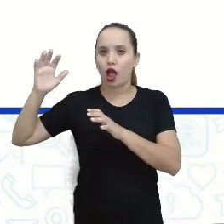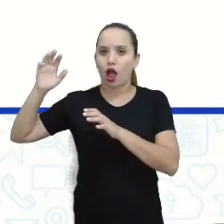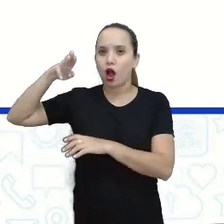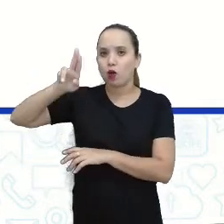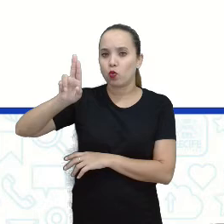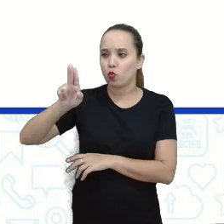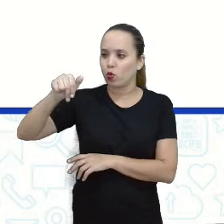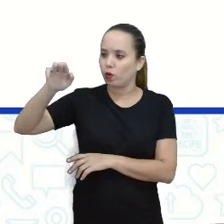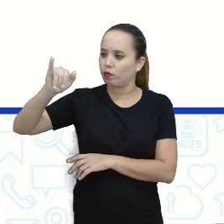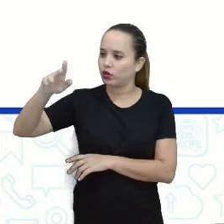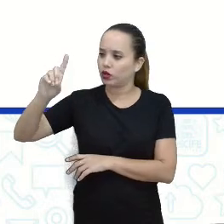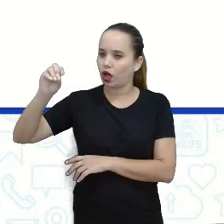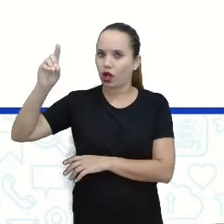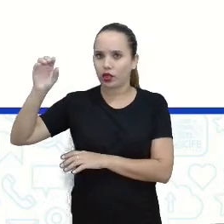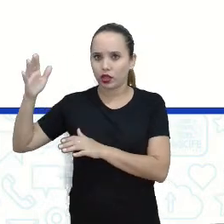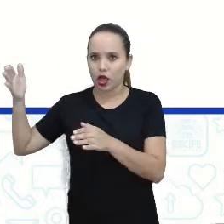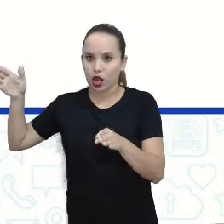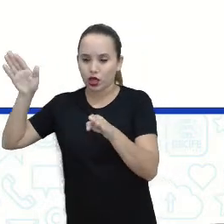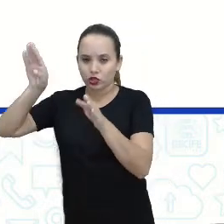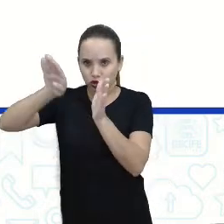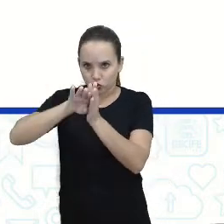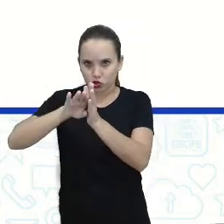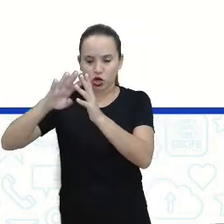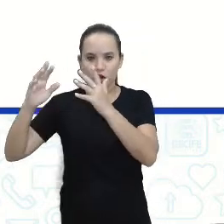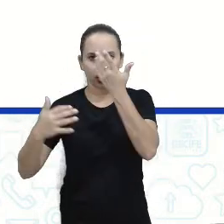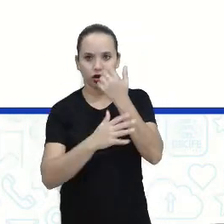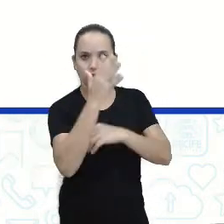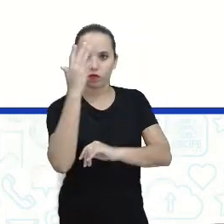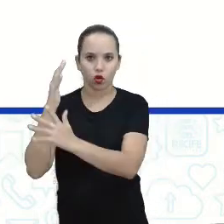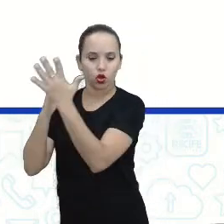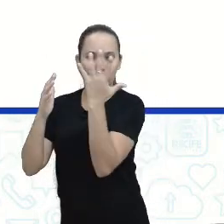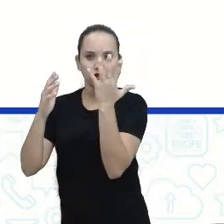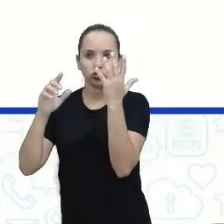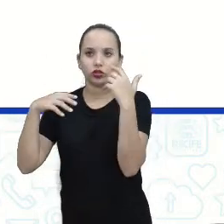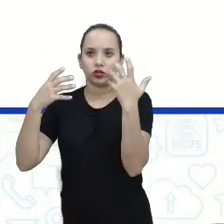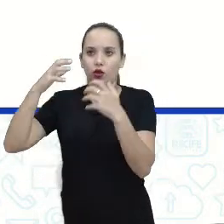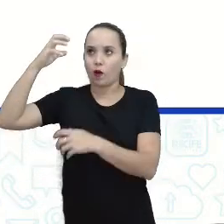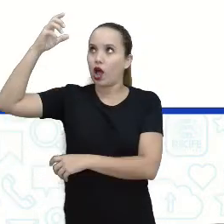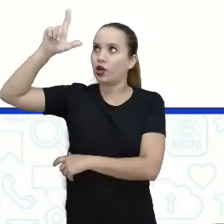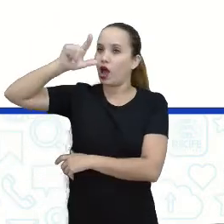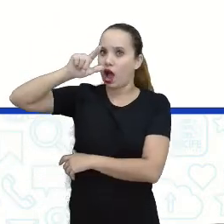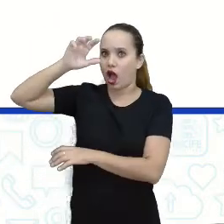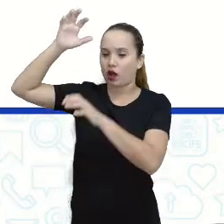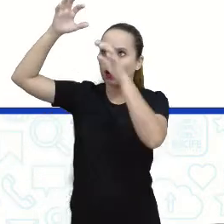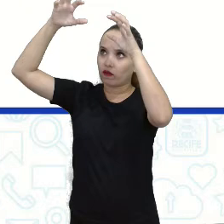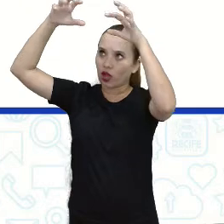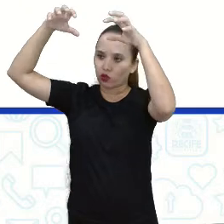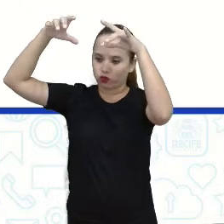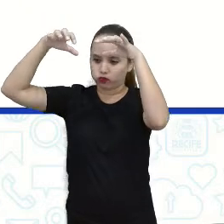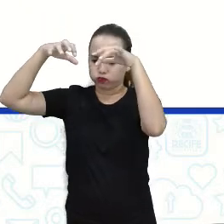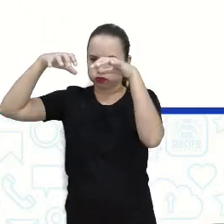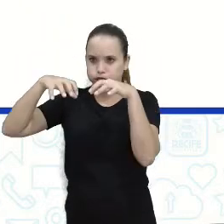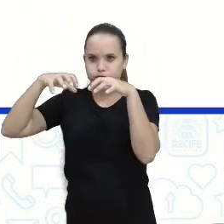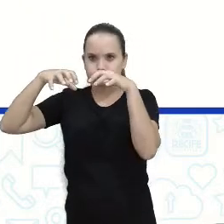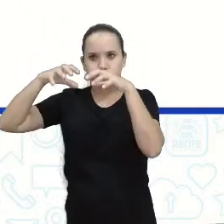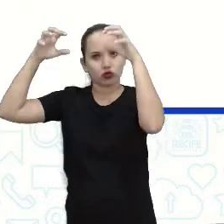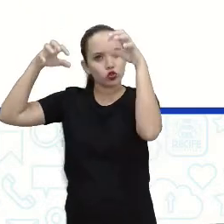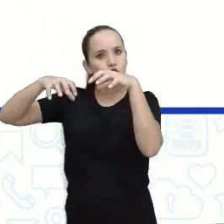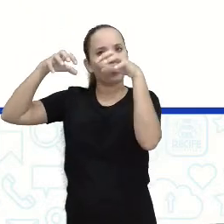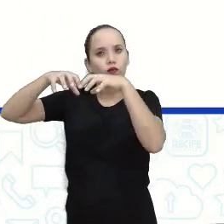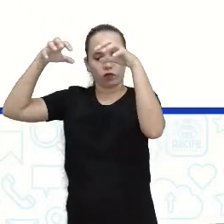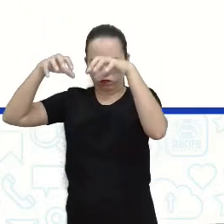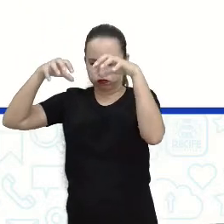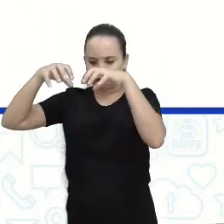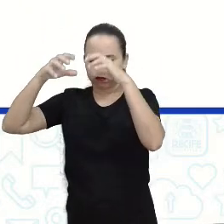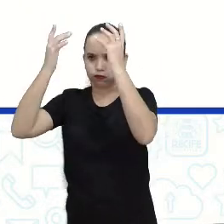na floresta, ela vai cair, né? Essa água vai cair na floresta em forma de precipitação. Que é isso?